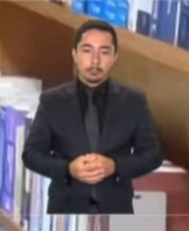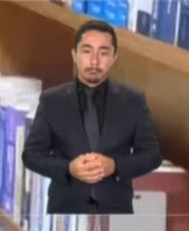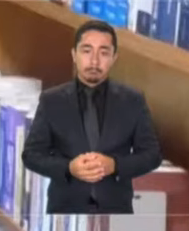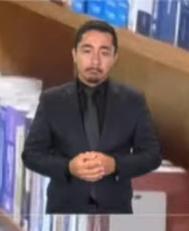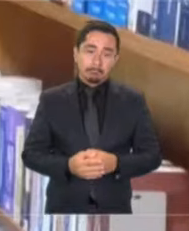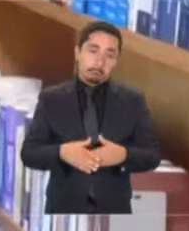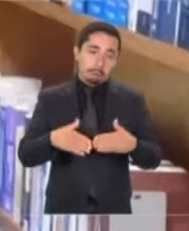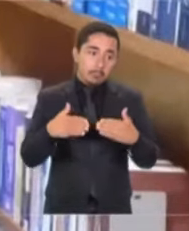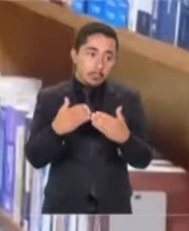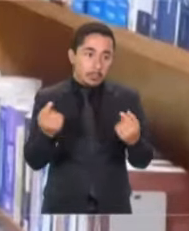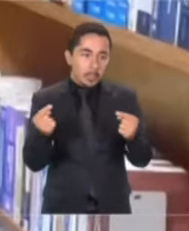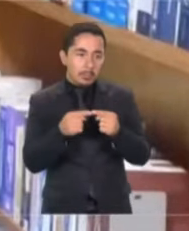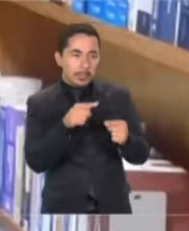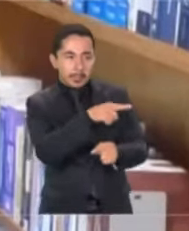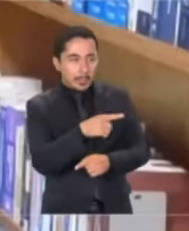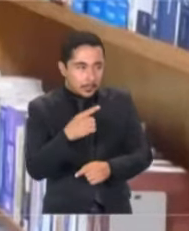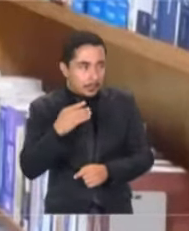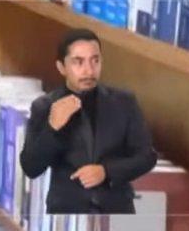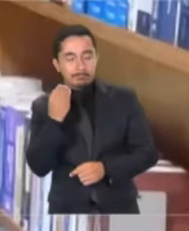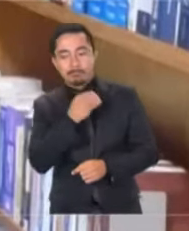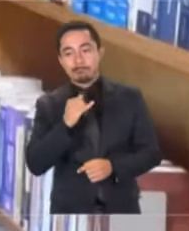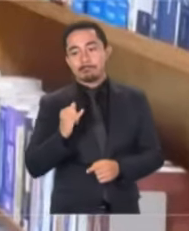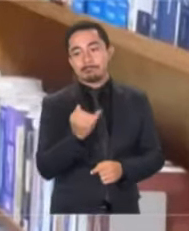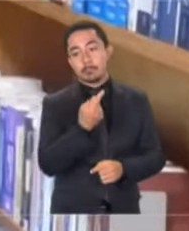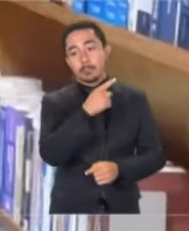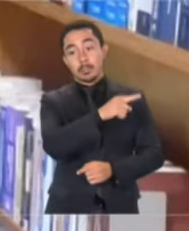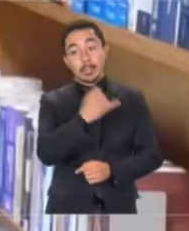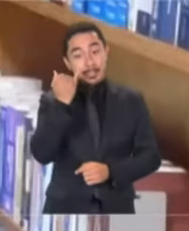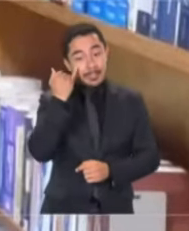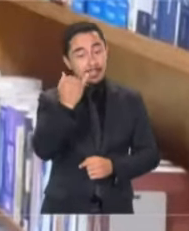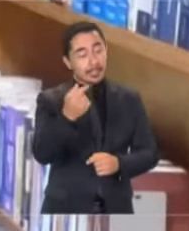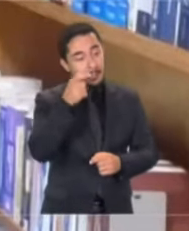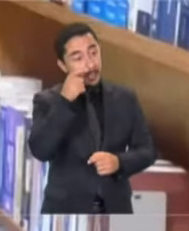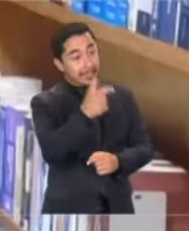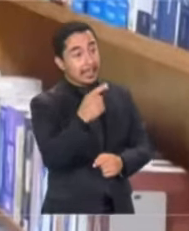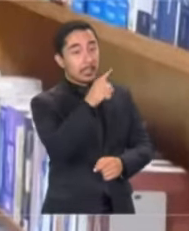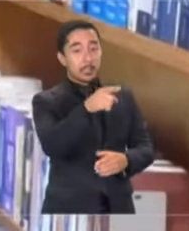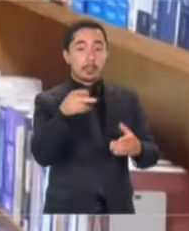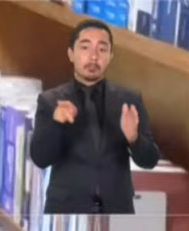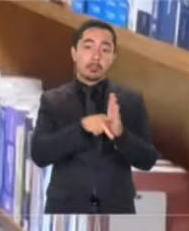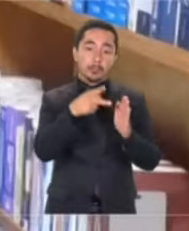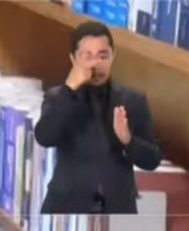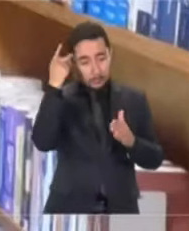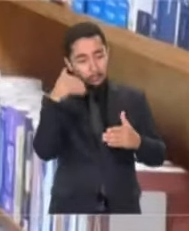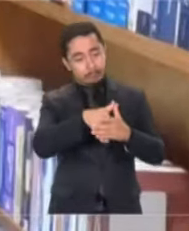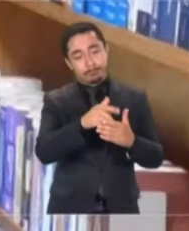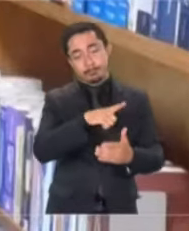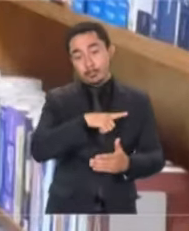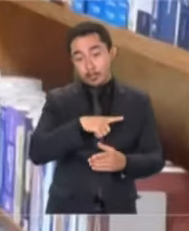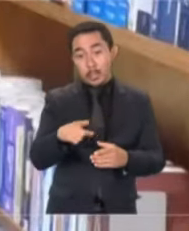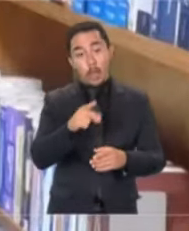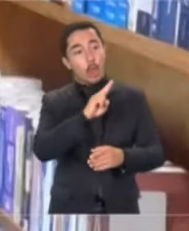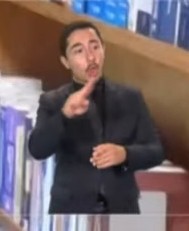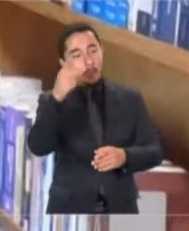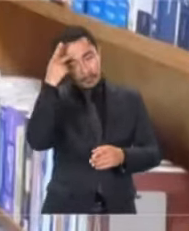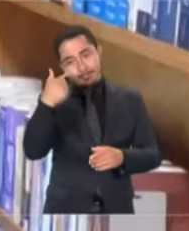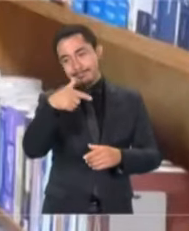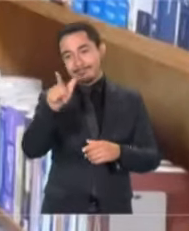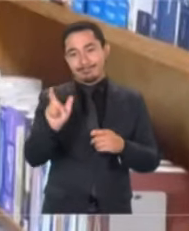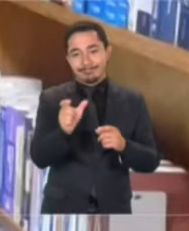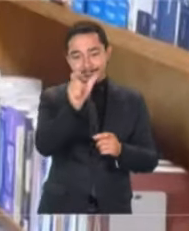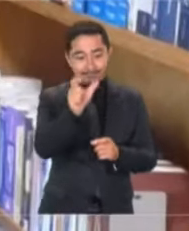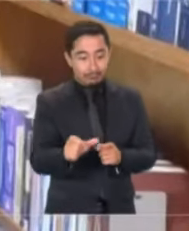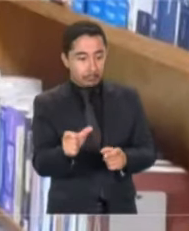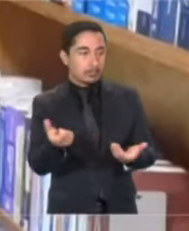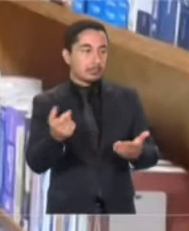se aproveitar do interesse do eleitor no nome do adversário. Era quase que